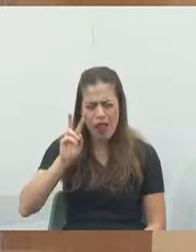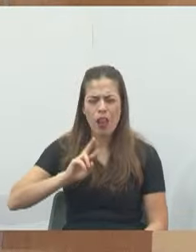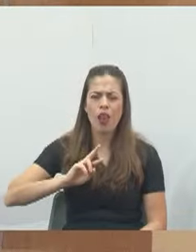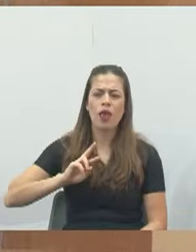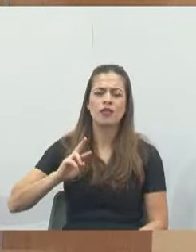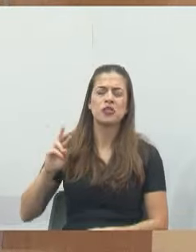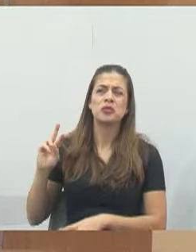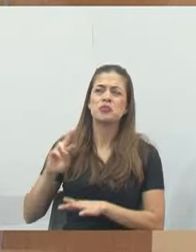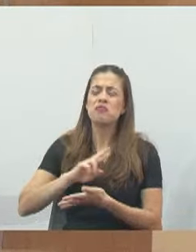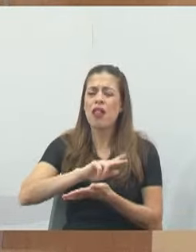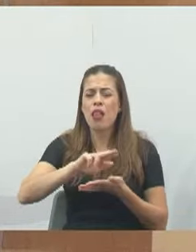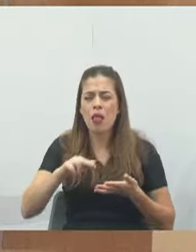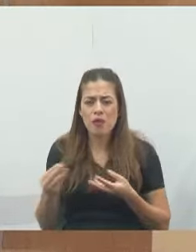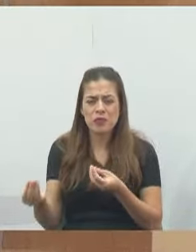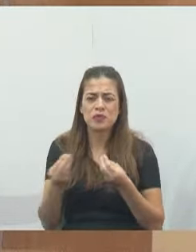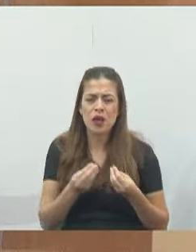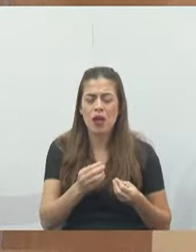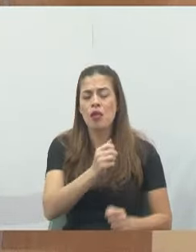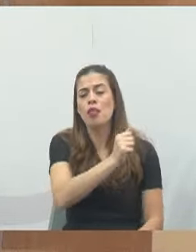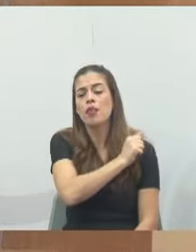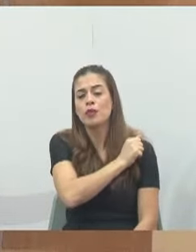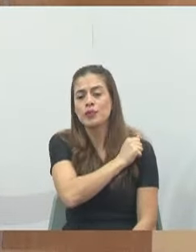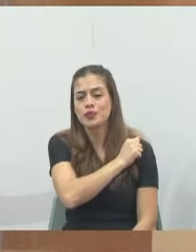você trouxe, né, os alunos aí.